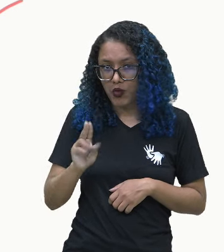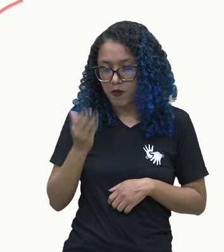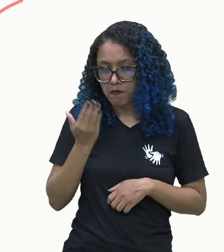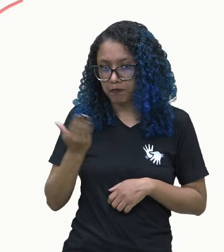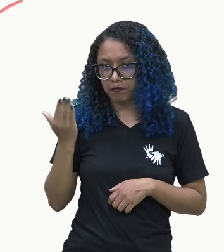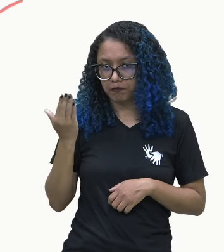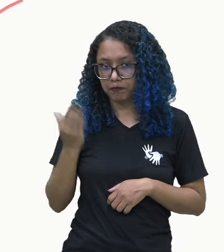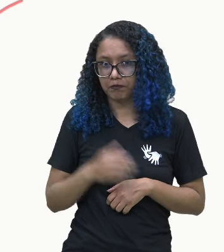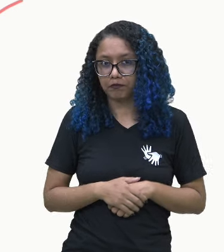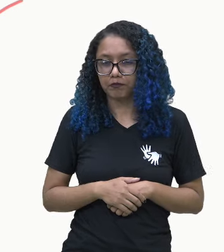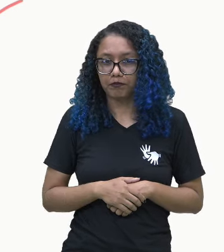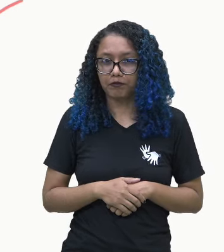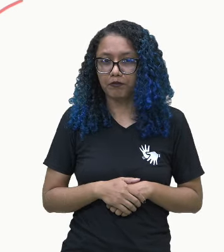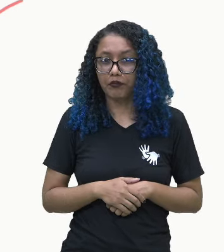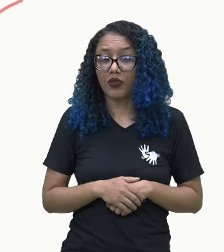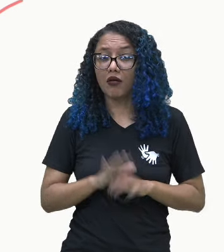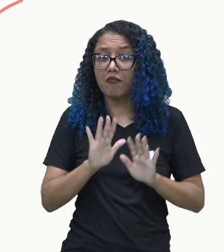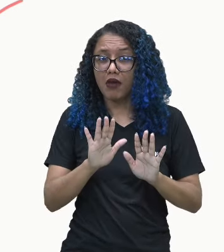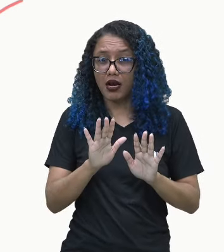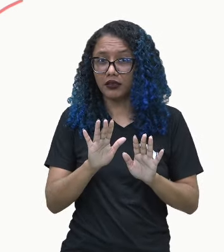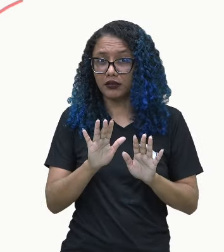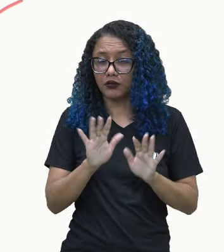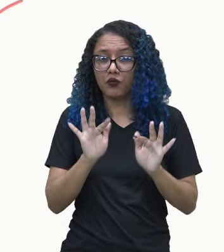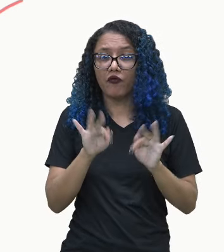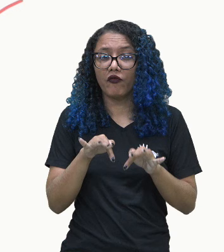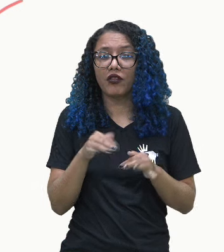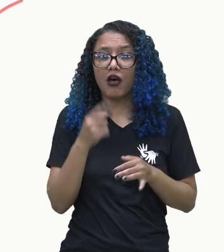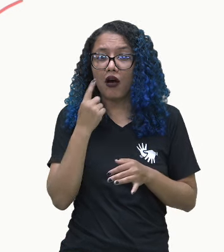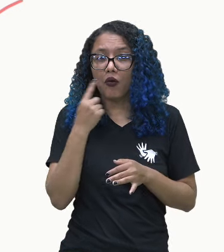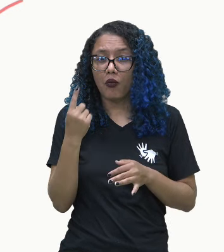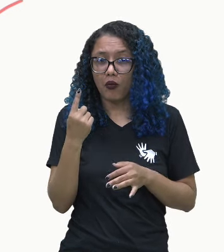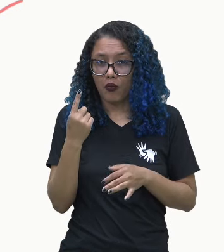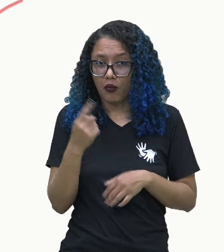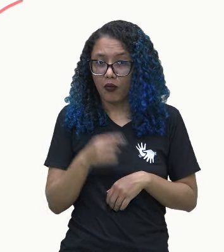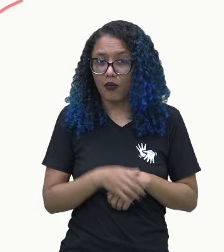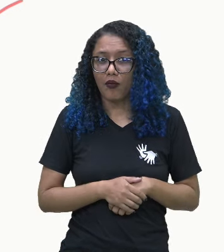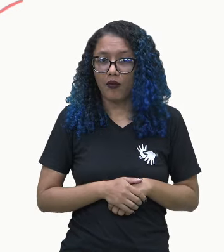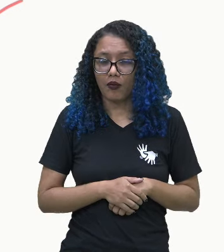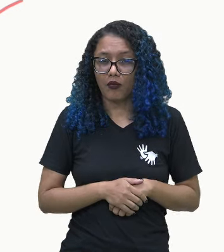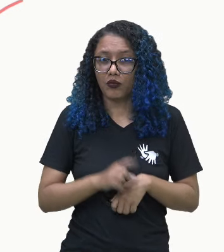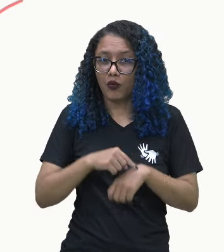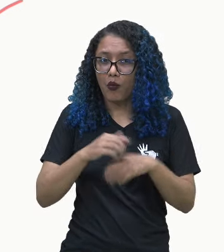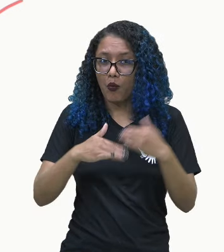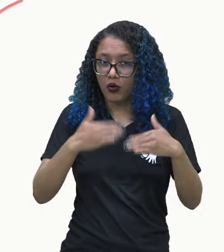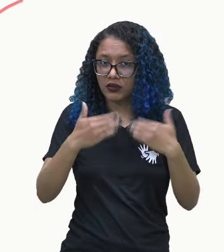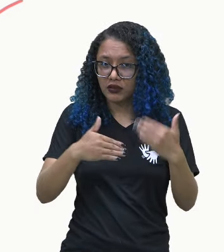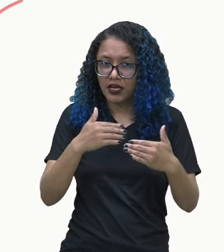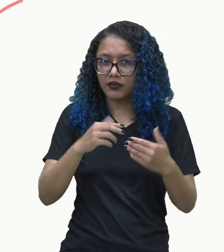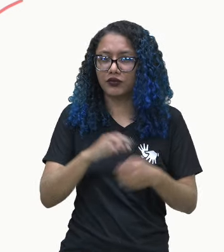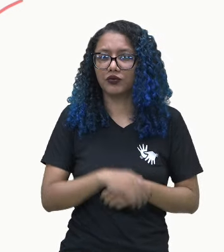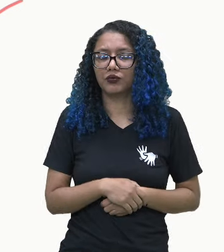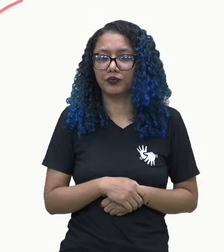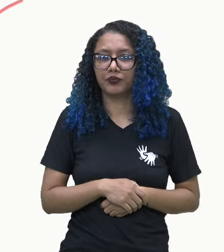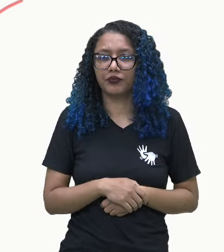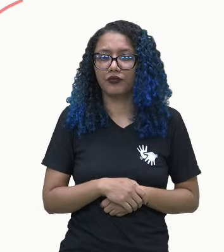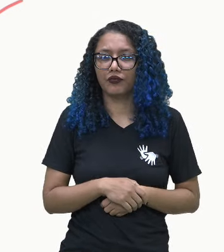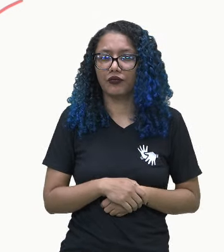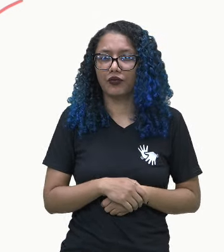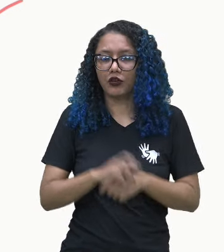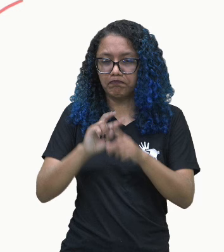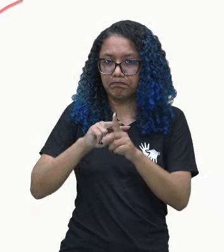a adenina, mas no momento desse processo de transcrição ali, de duplicação